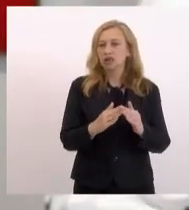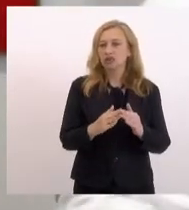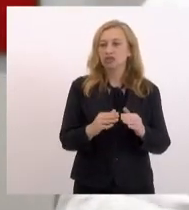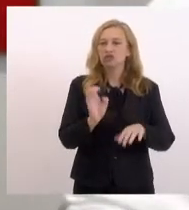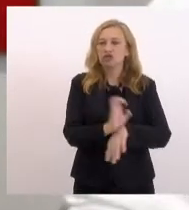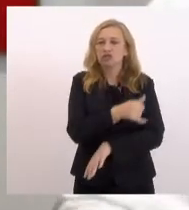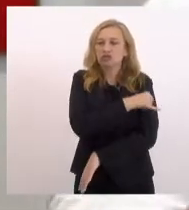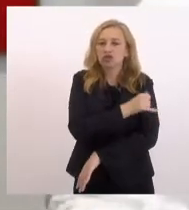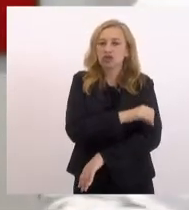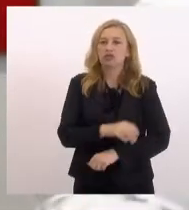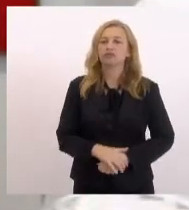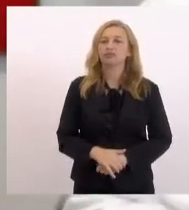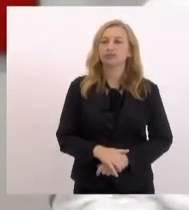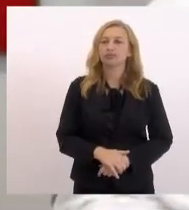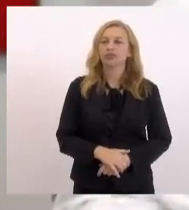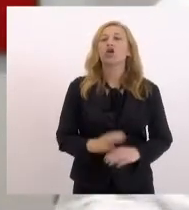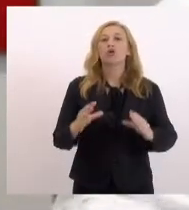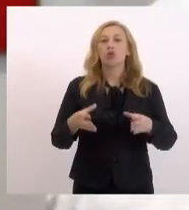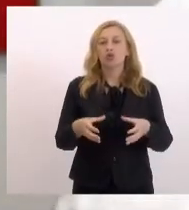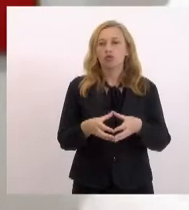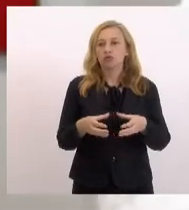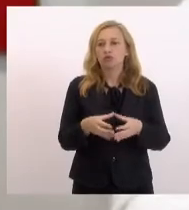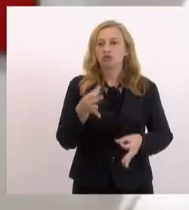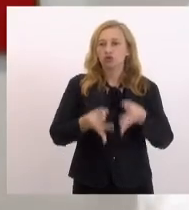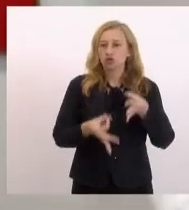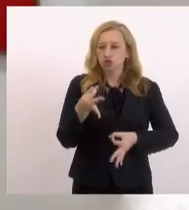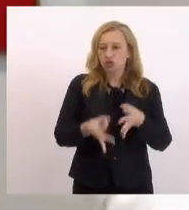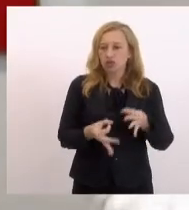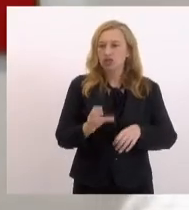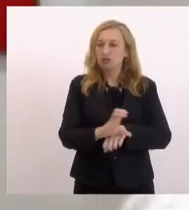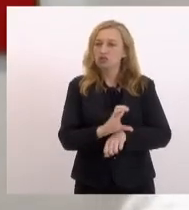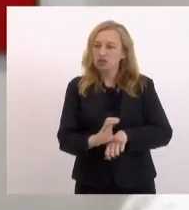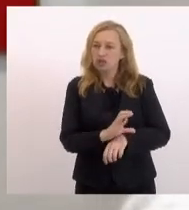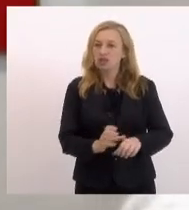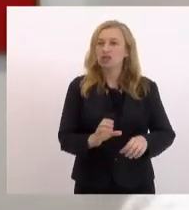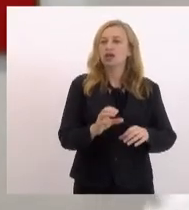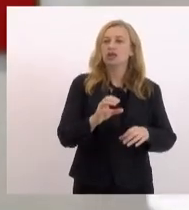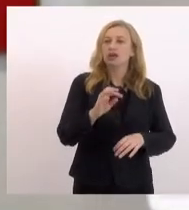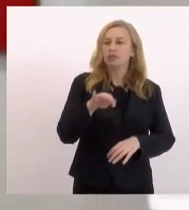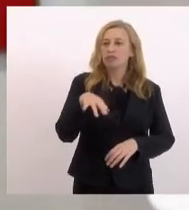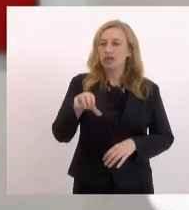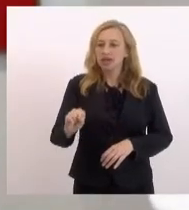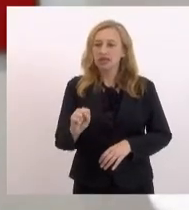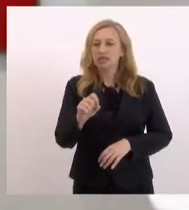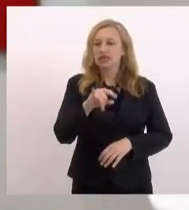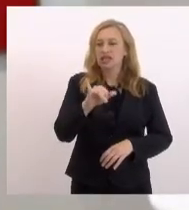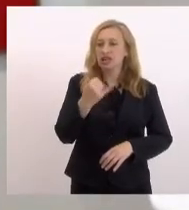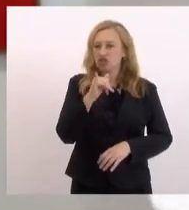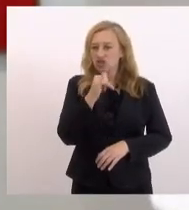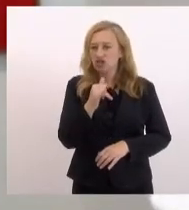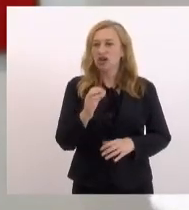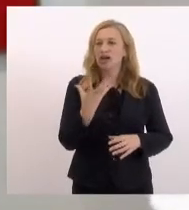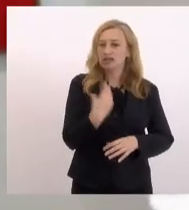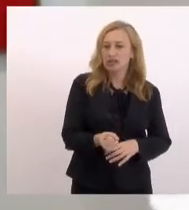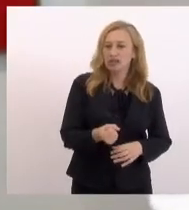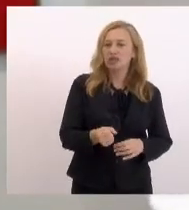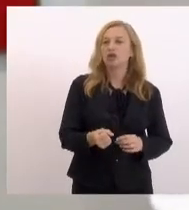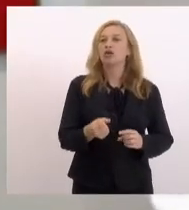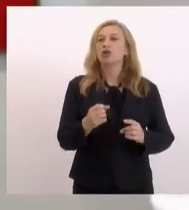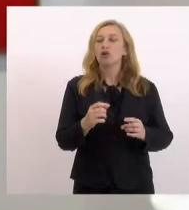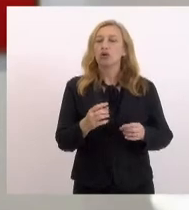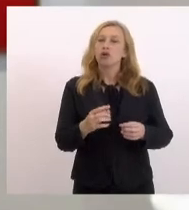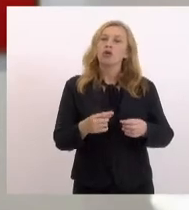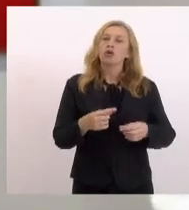providências. Pareceres da Comissão de Constituição e Justiça pela Condicionalidade de Minas e Energia, favorável. De política urbana, habitação e assuntos